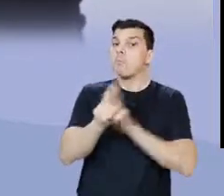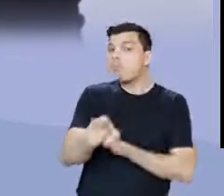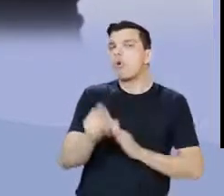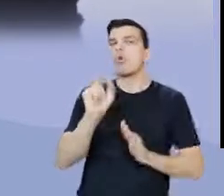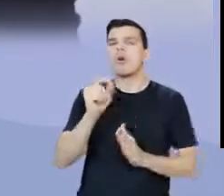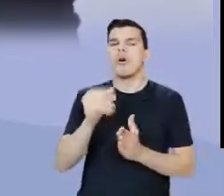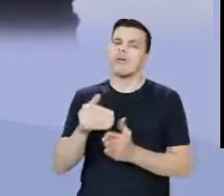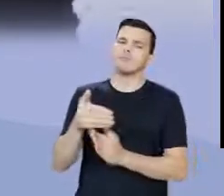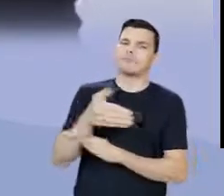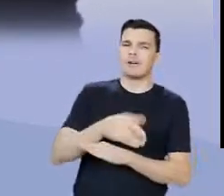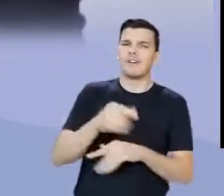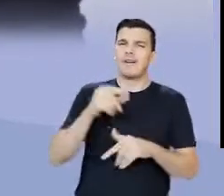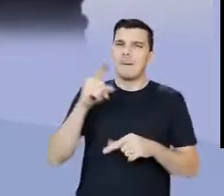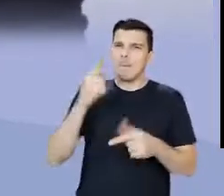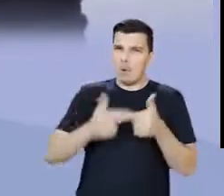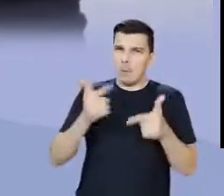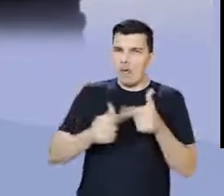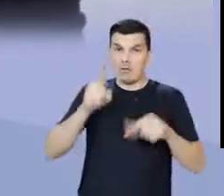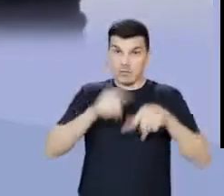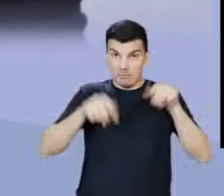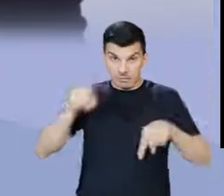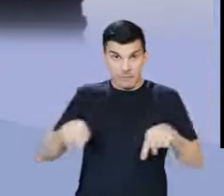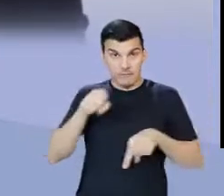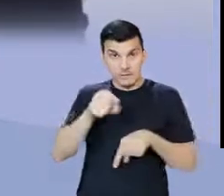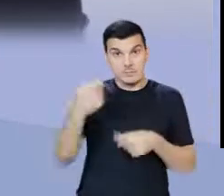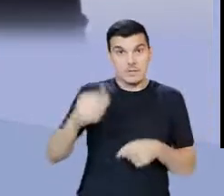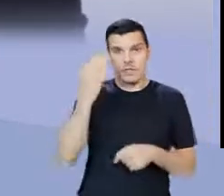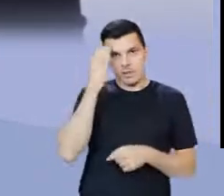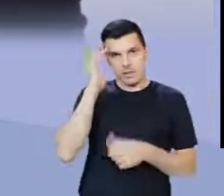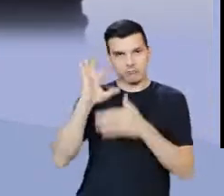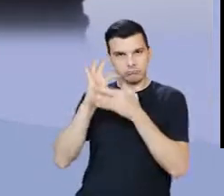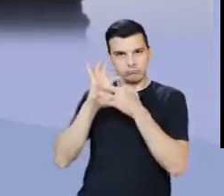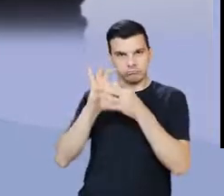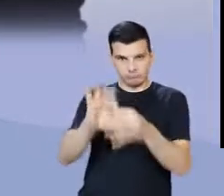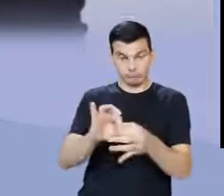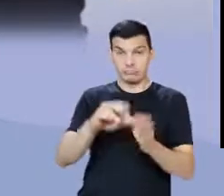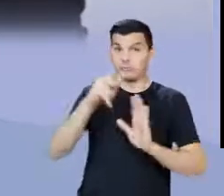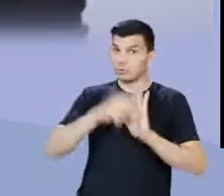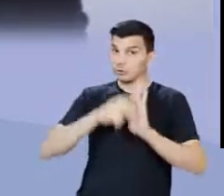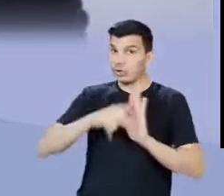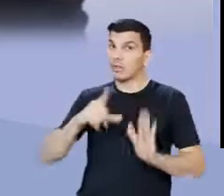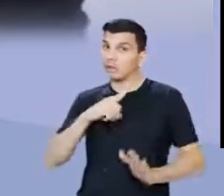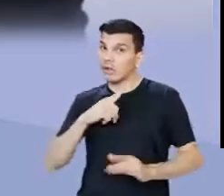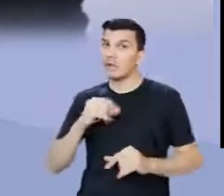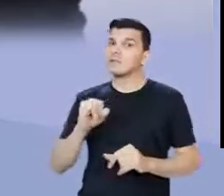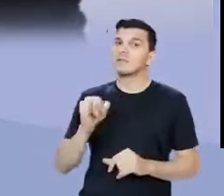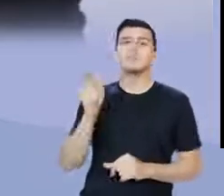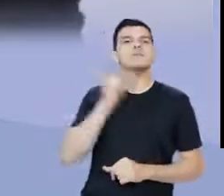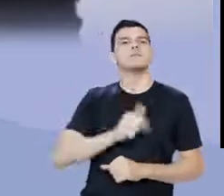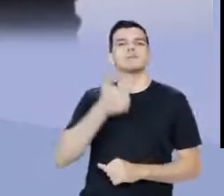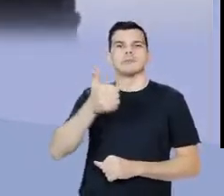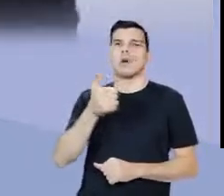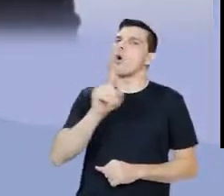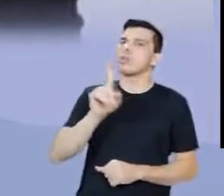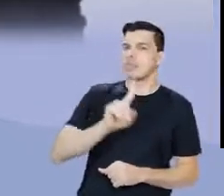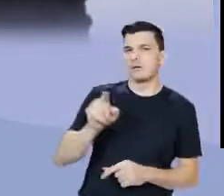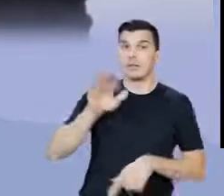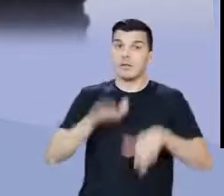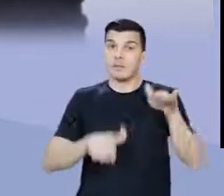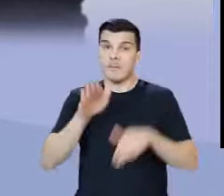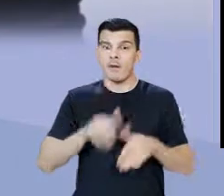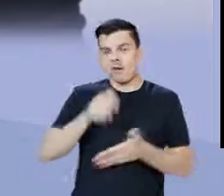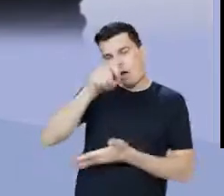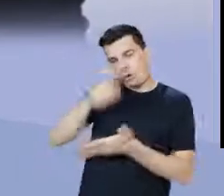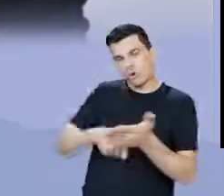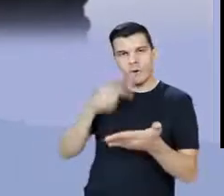trazer algum viés lá de instabilidade. É isso que eu quero que você entenda. Os planos existiram. Se eles deram certo ou não,